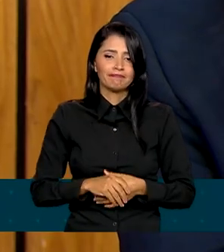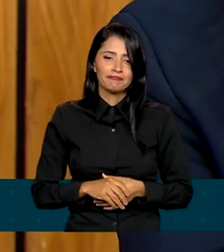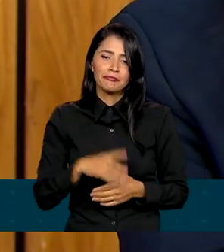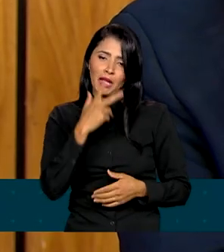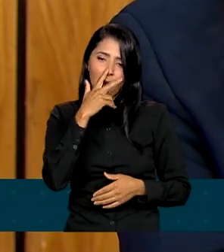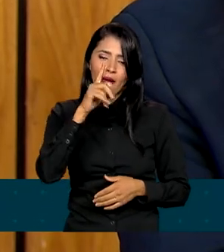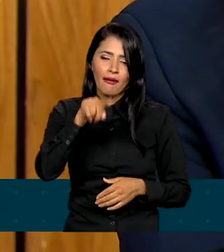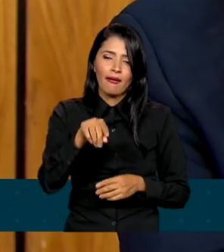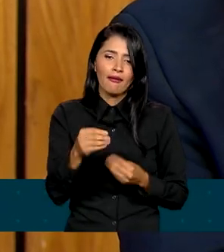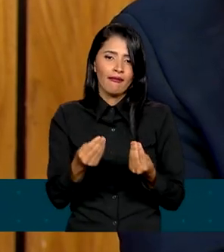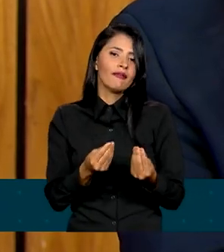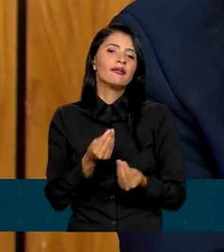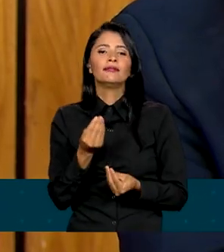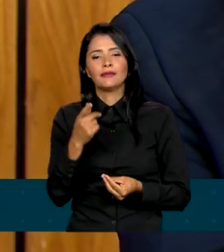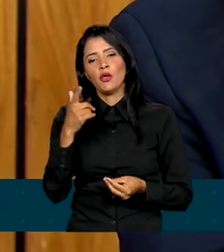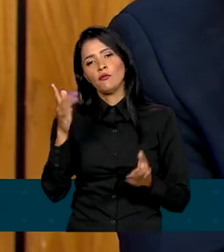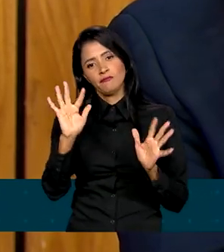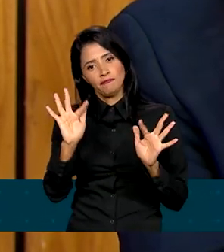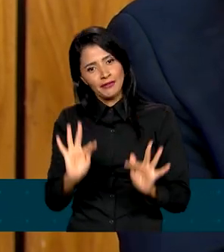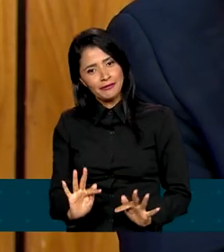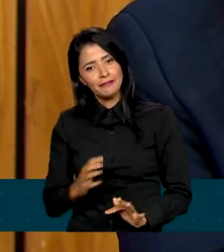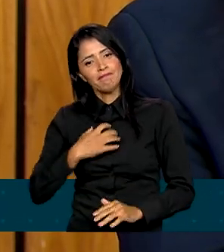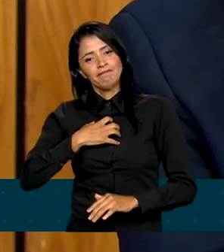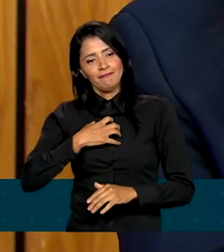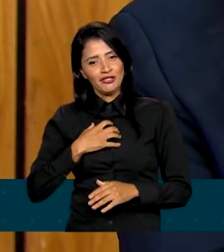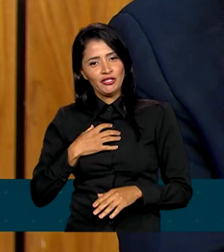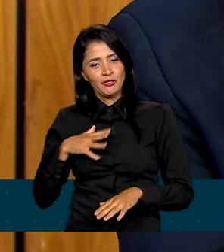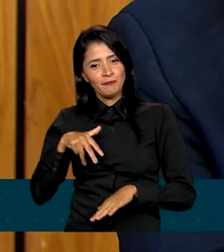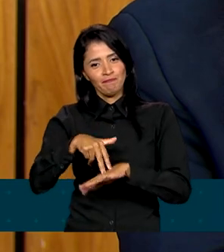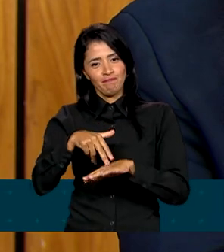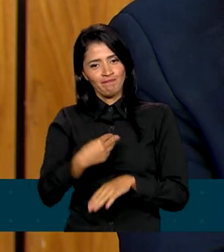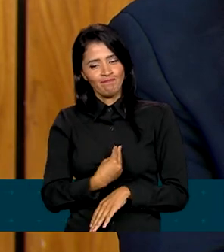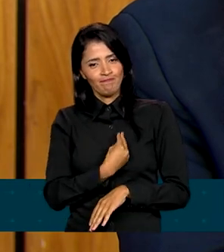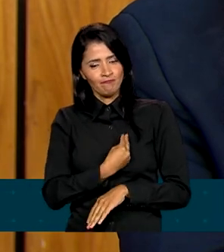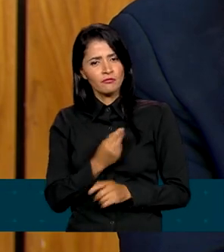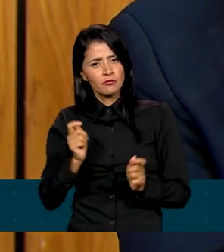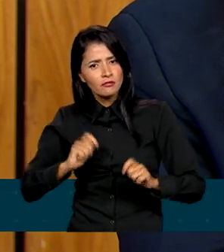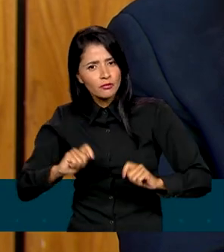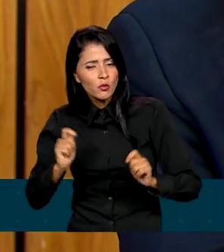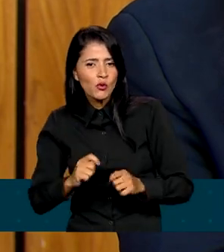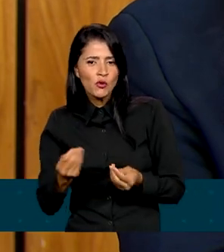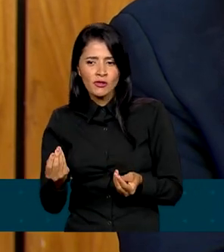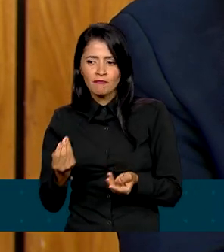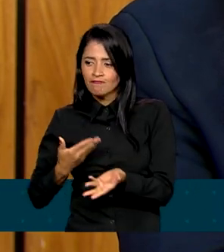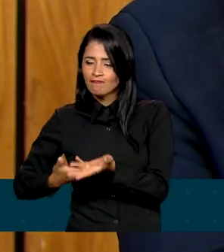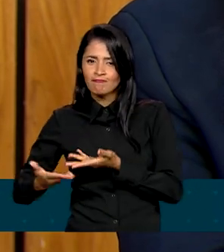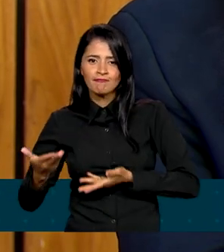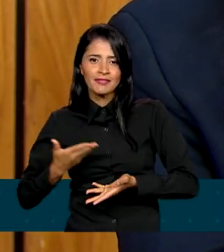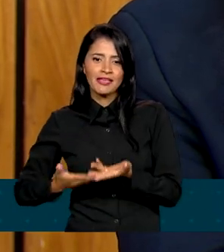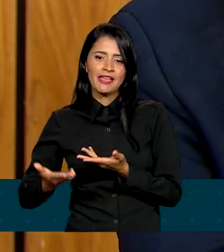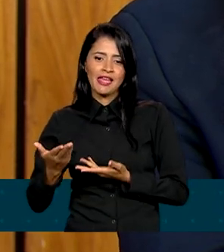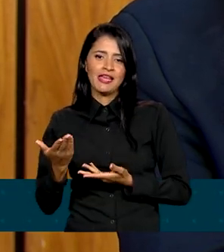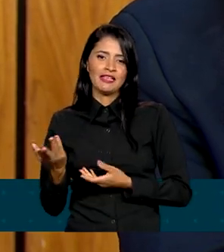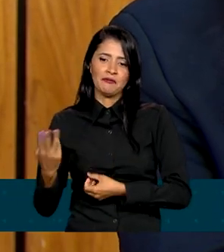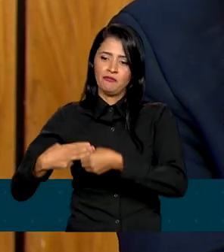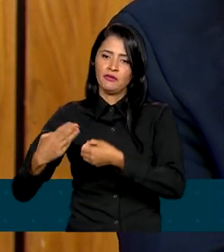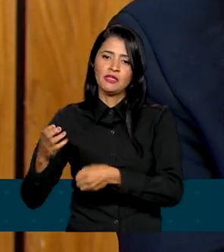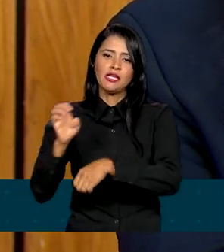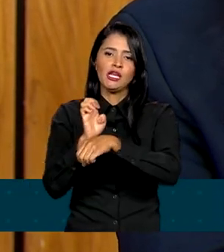acho que essa é um... Fico muito feliz realmente de estar aqui, da gente poder usar essa parceria interfederativa, que